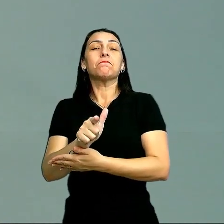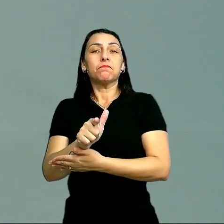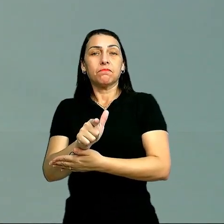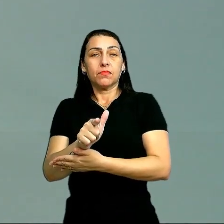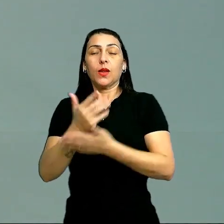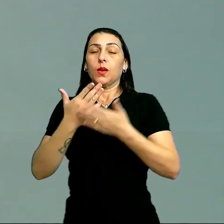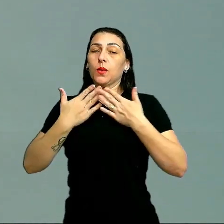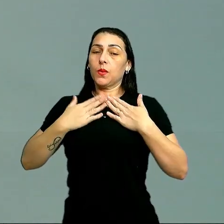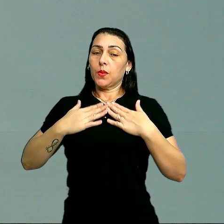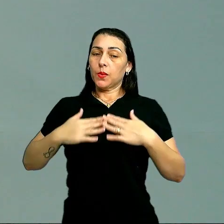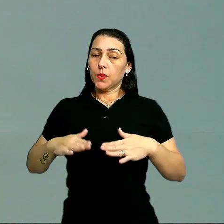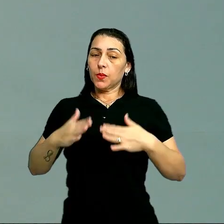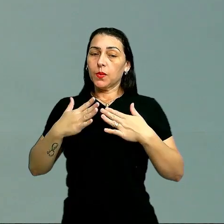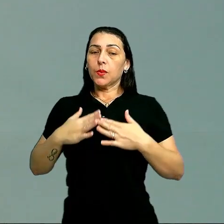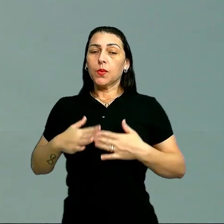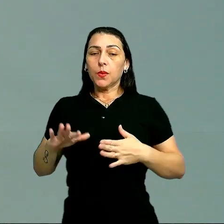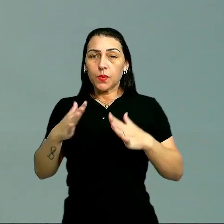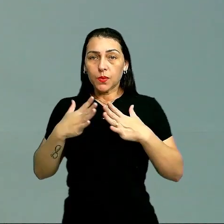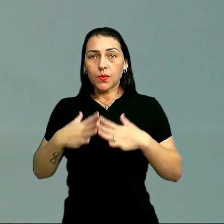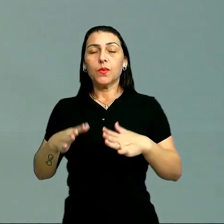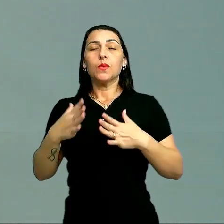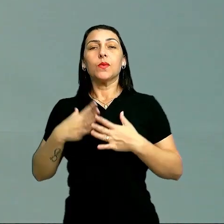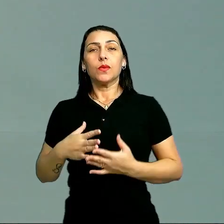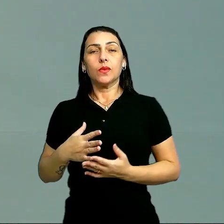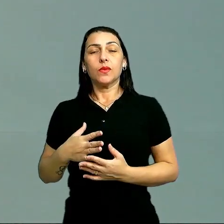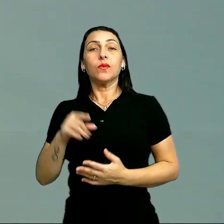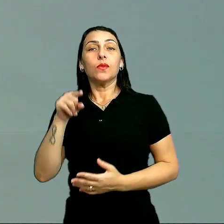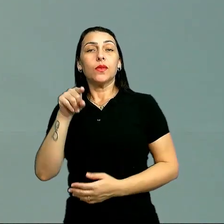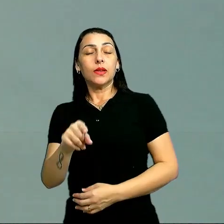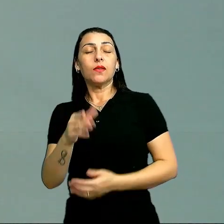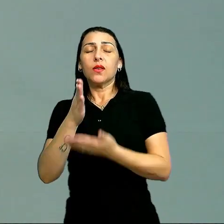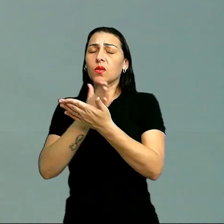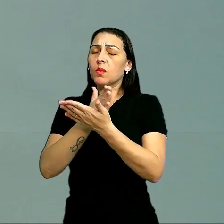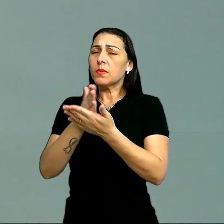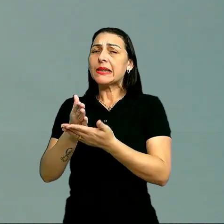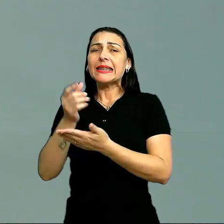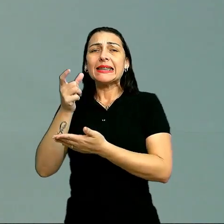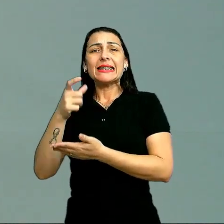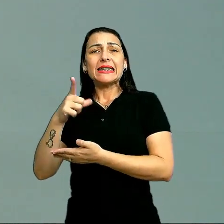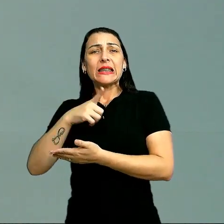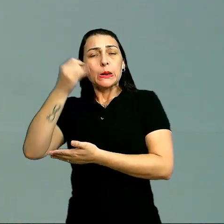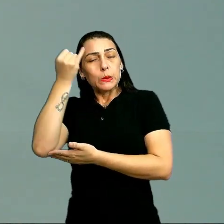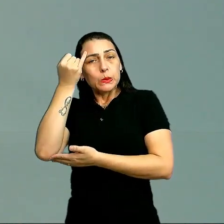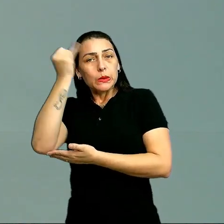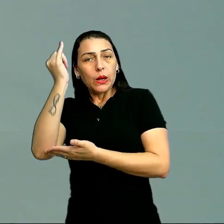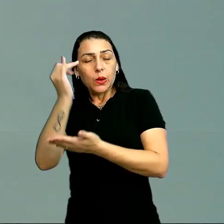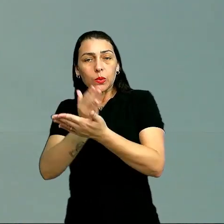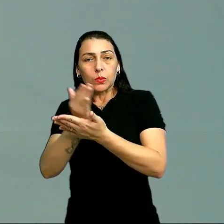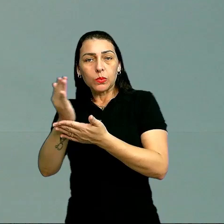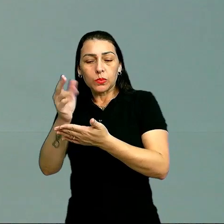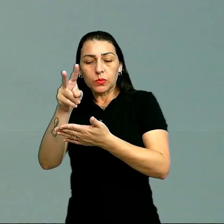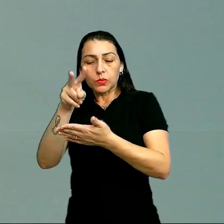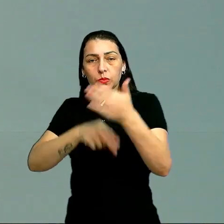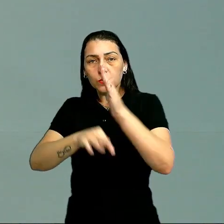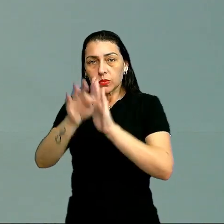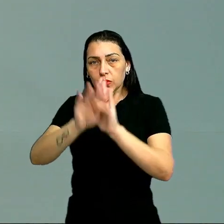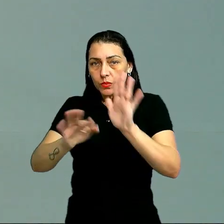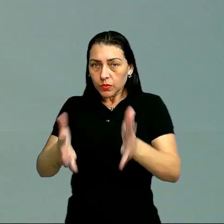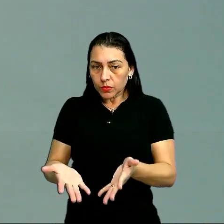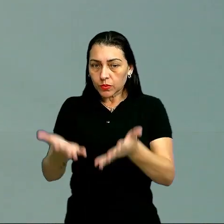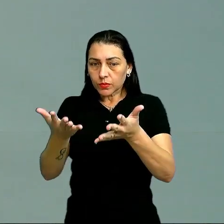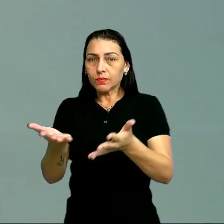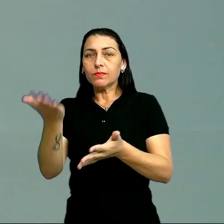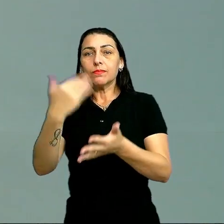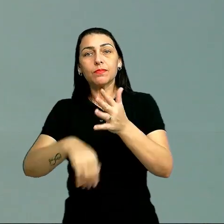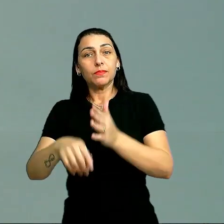se acalmar, respira fundo, e aí você vai começar a ter ideias a partir da leitura dos textos motivadores. Então,